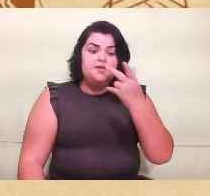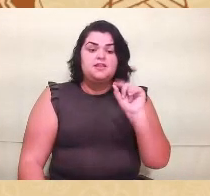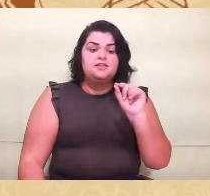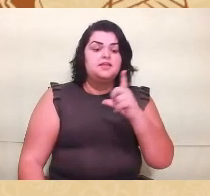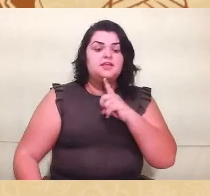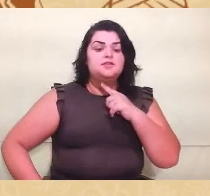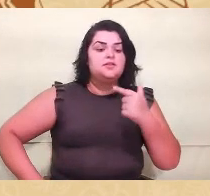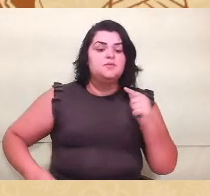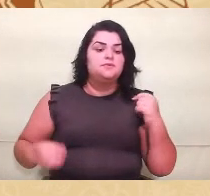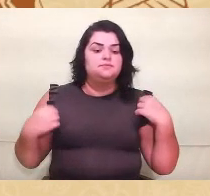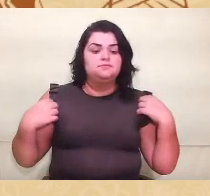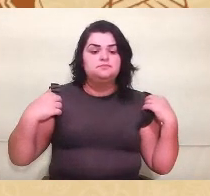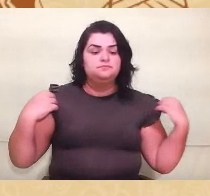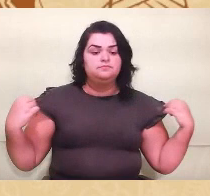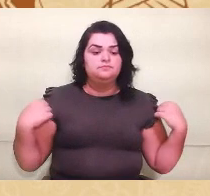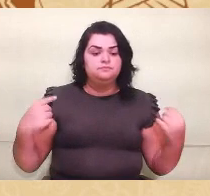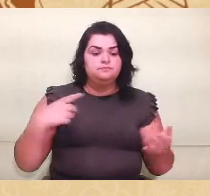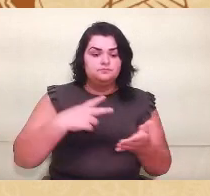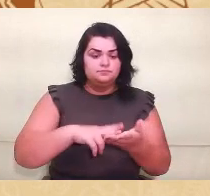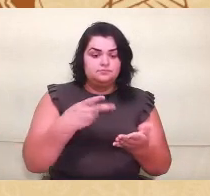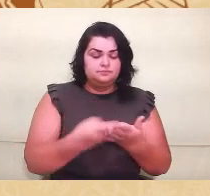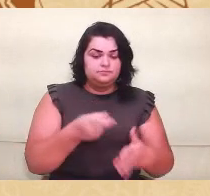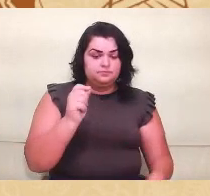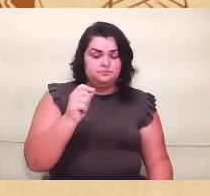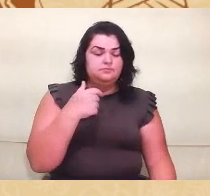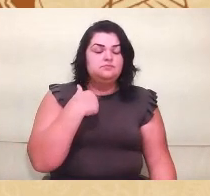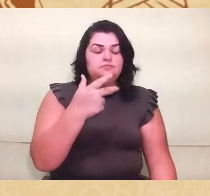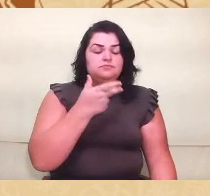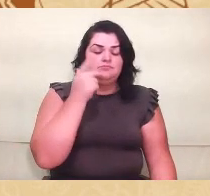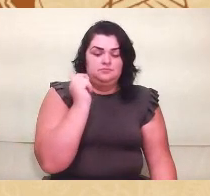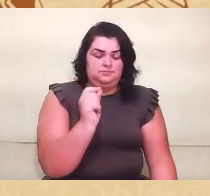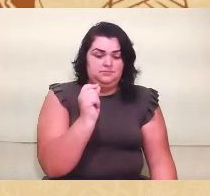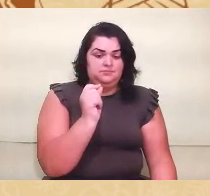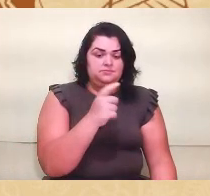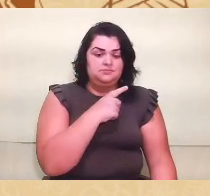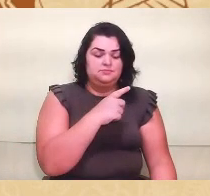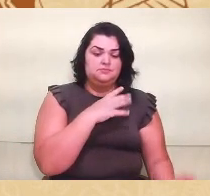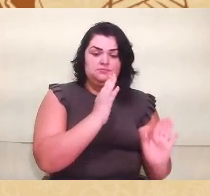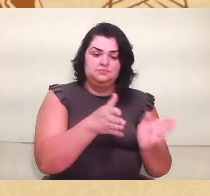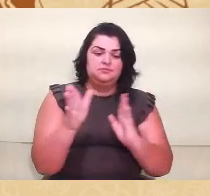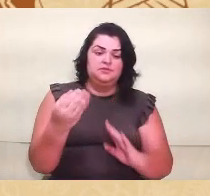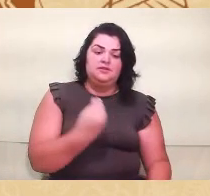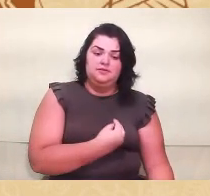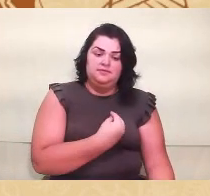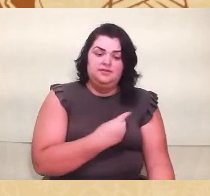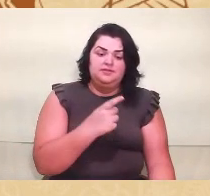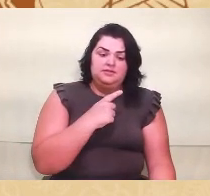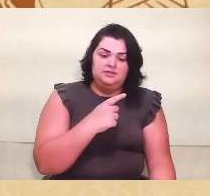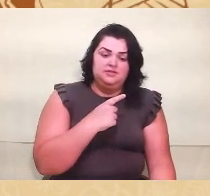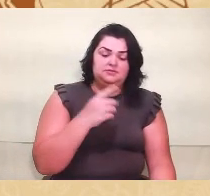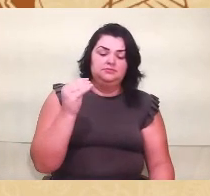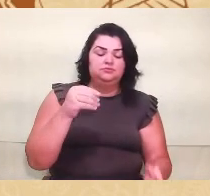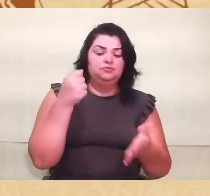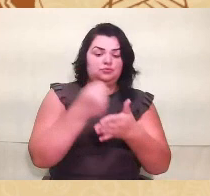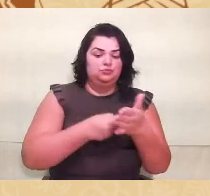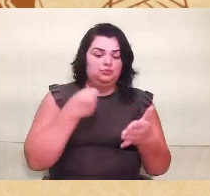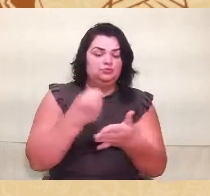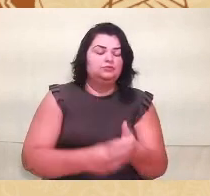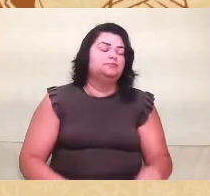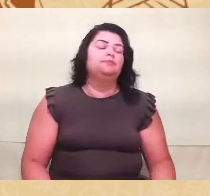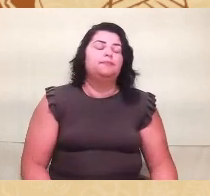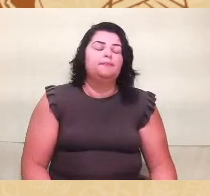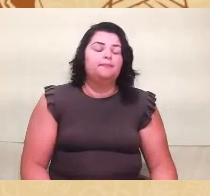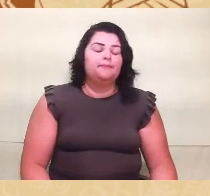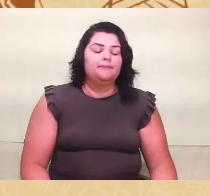essa totalidade de povos, tá certo? Eu falo pela vida que a gente tem dentro dessa luta. Nossos passos vêm de